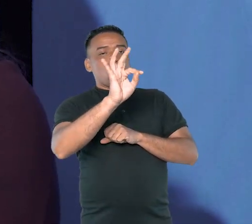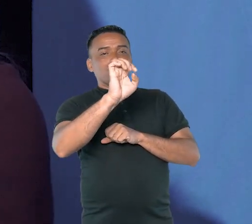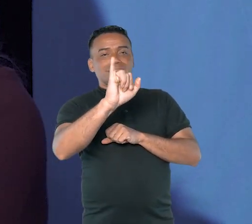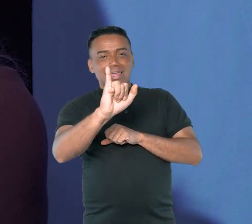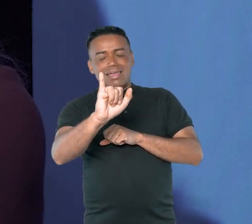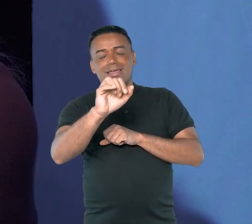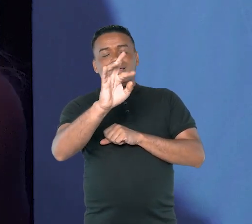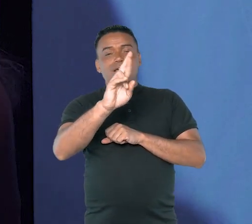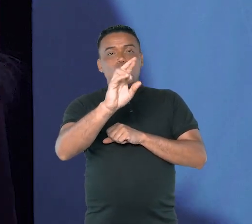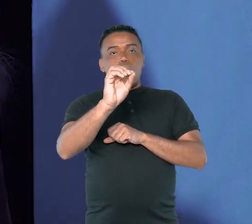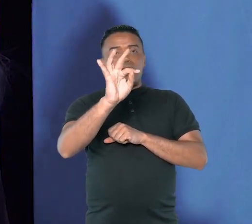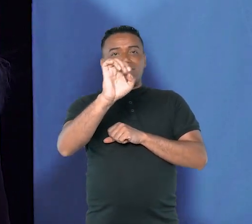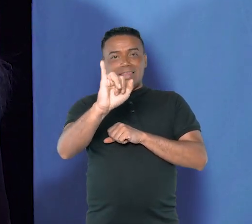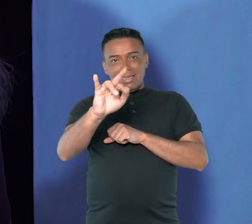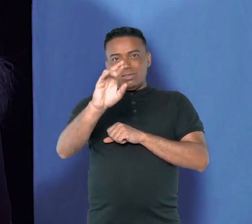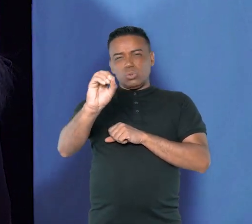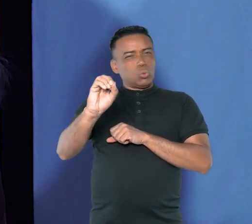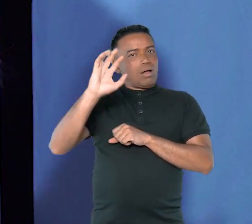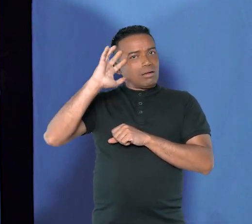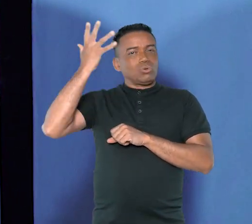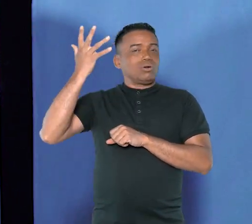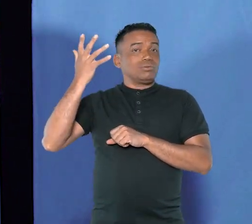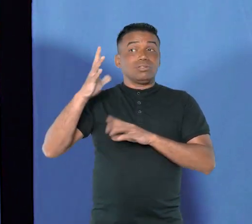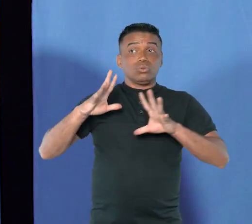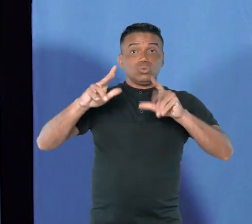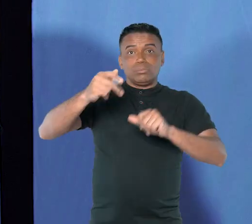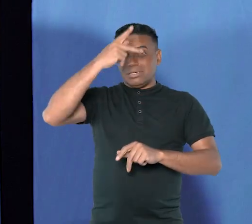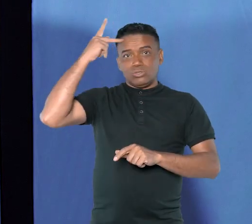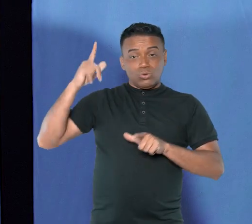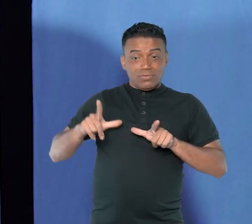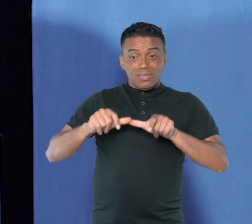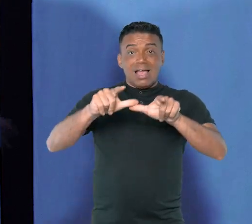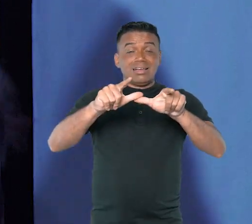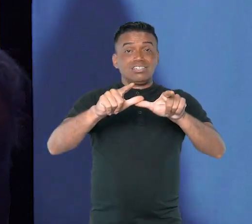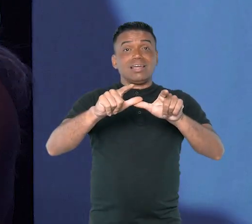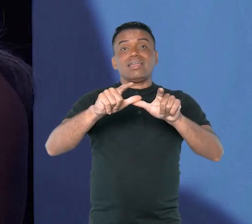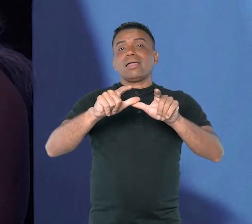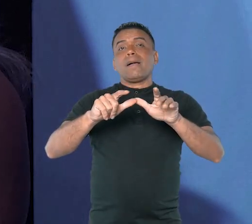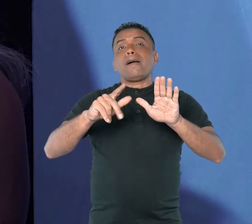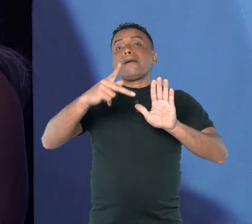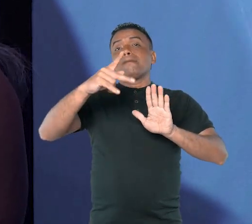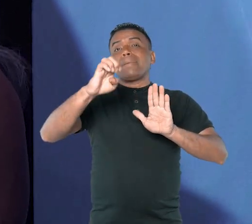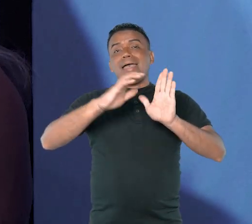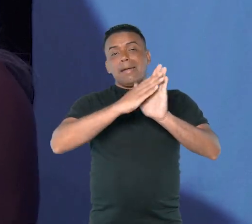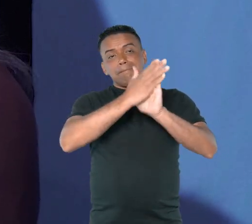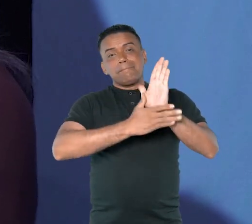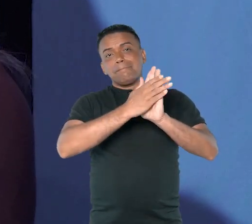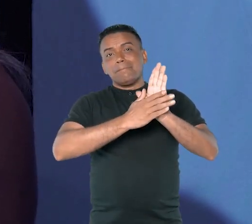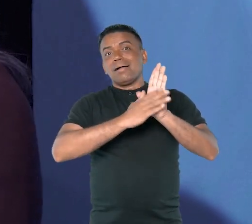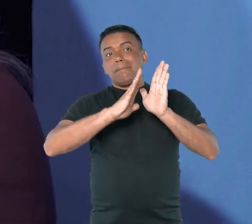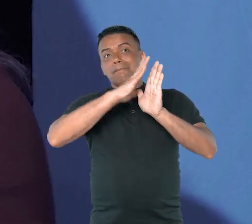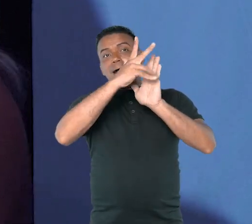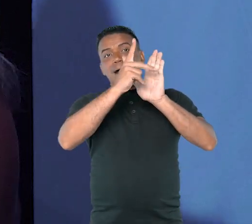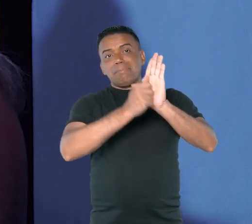Por isso que eu escrevo no livro, né, que todo viajante tem um mapa na sola dos pés. E confiar nesses